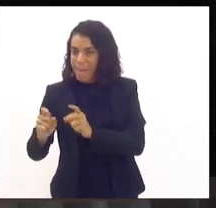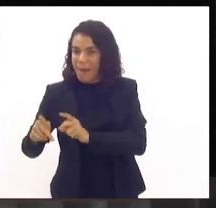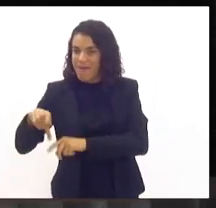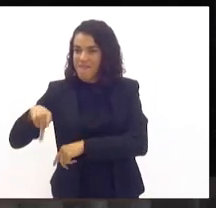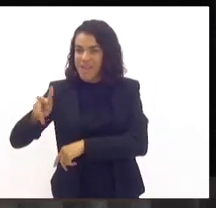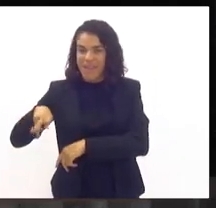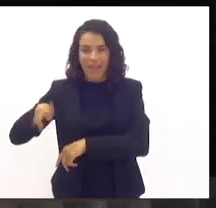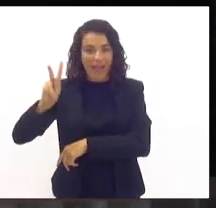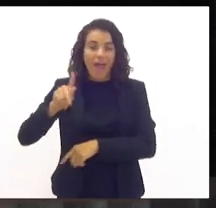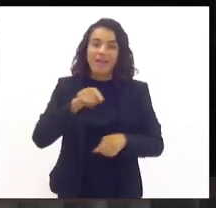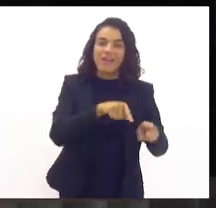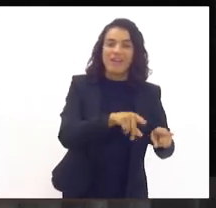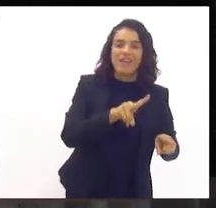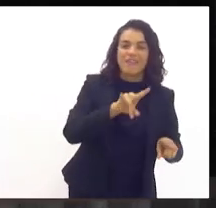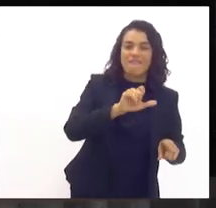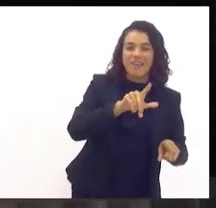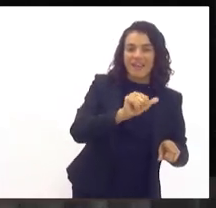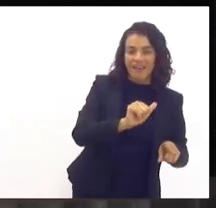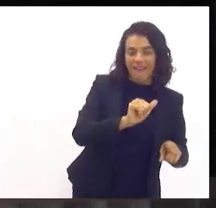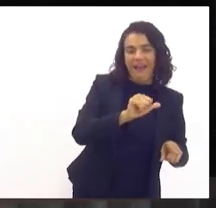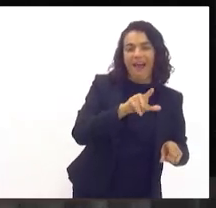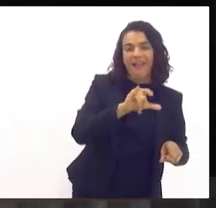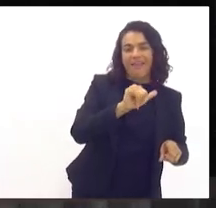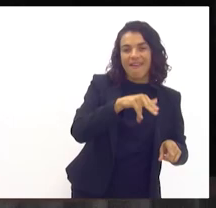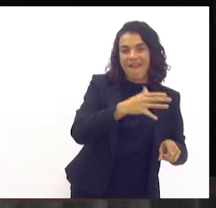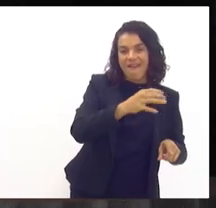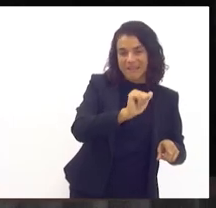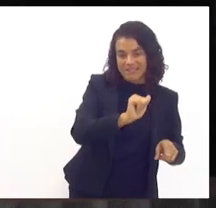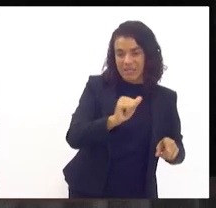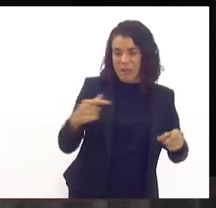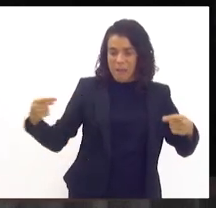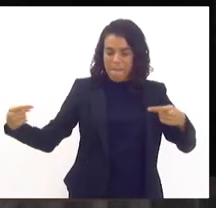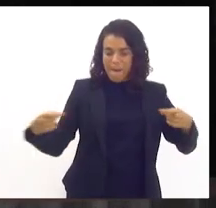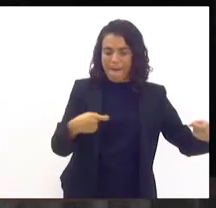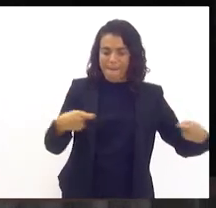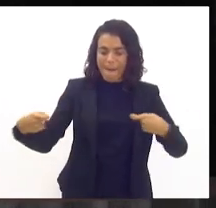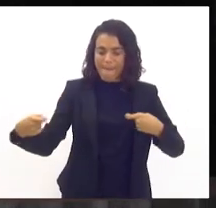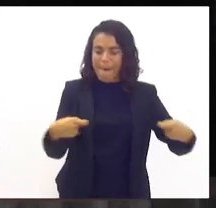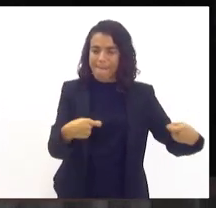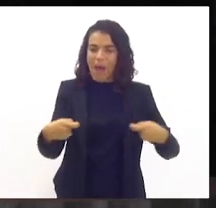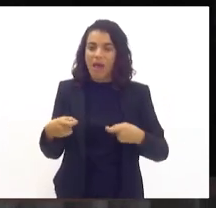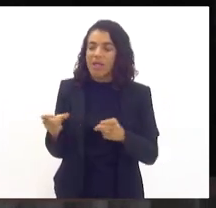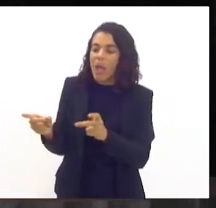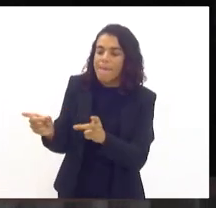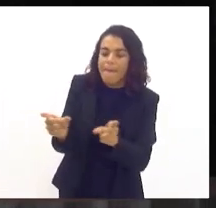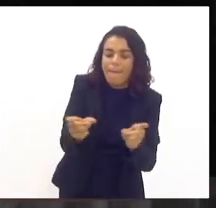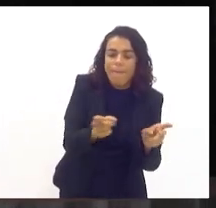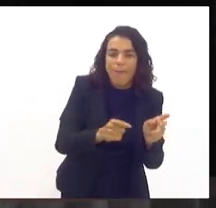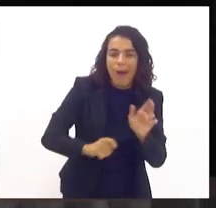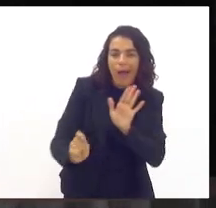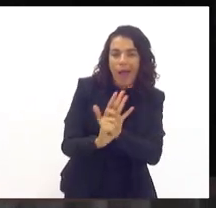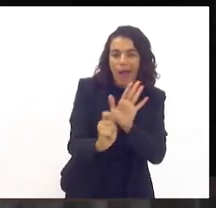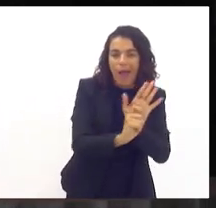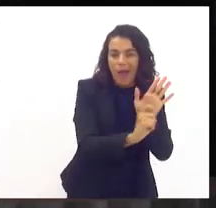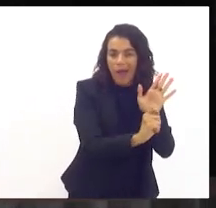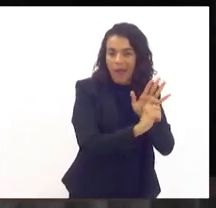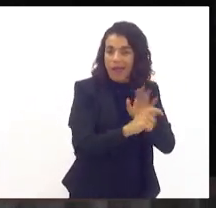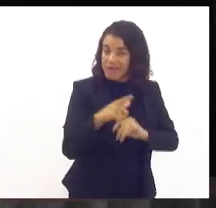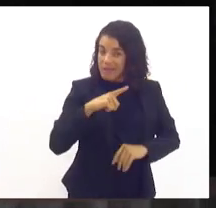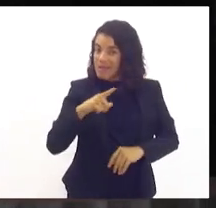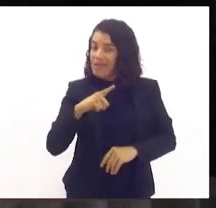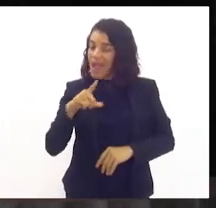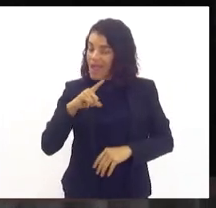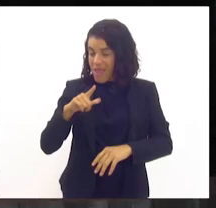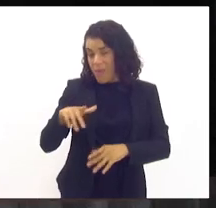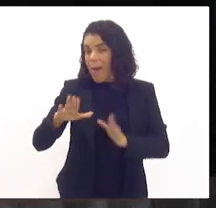briga Vila Aliança. E o povo no meio dessa briga, que é o narcotráfico, porque também tem um braço da sociedade